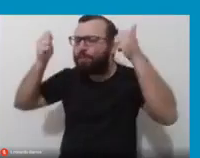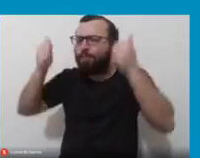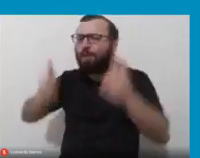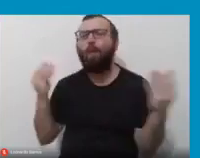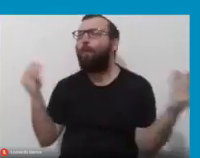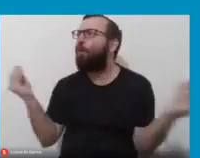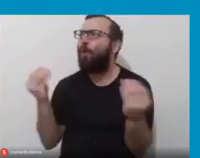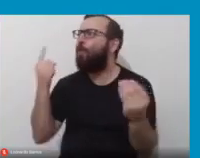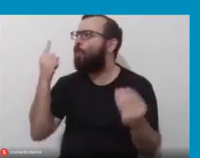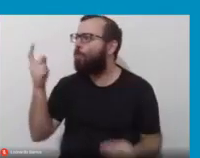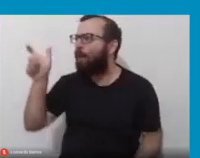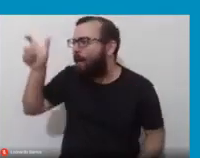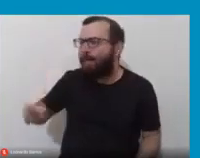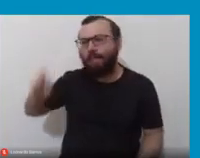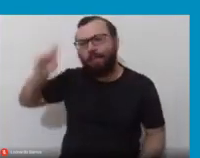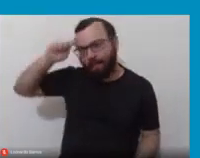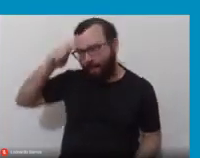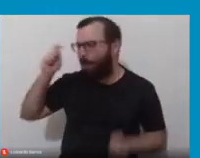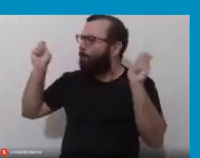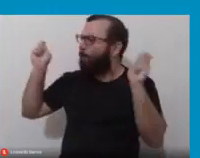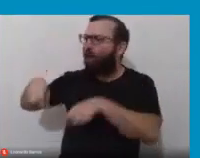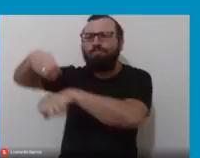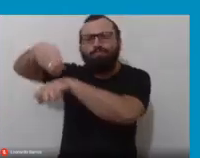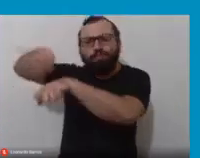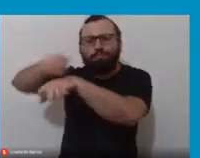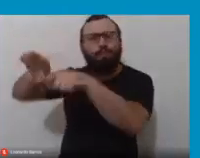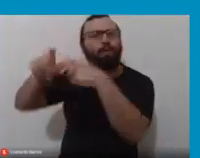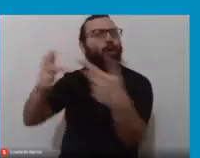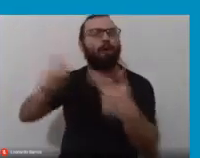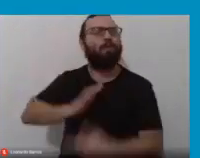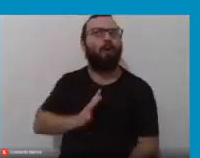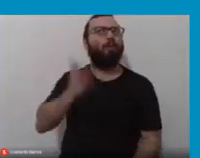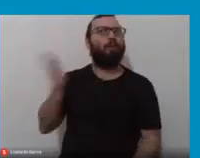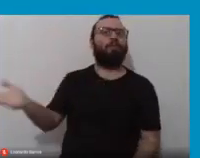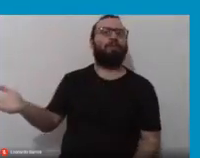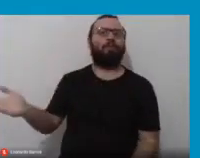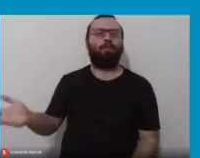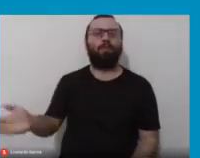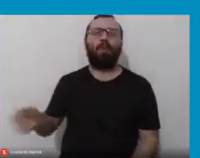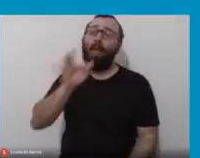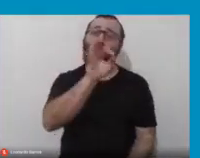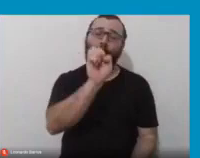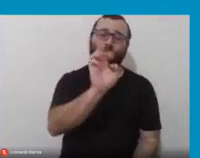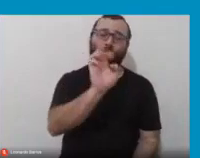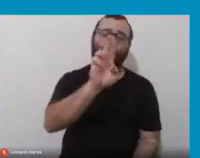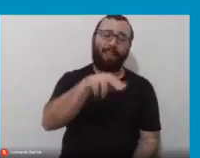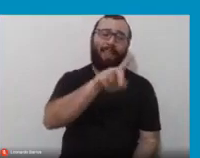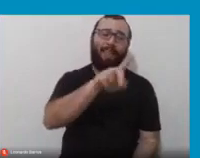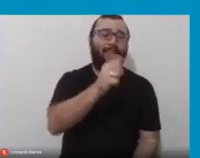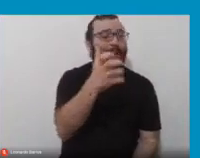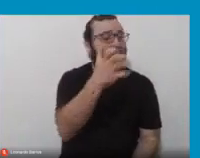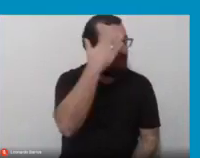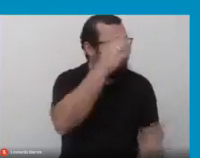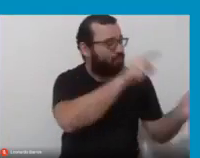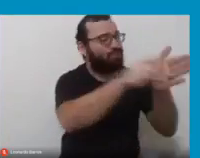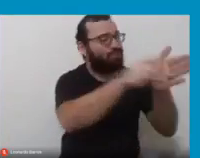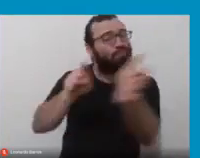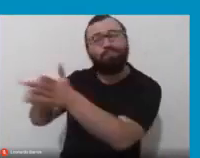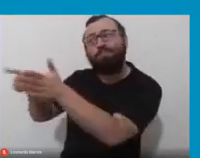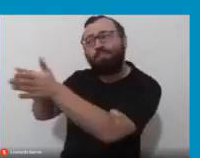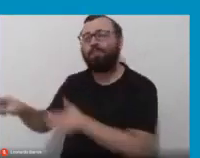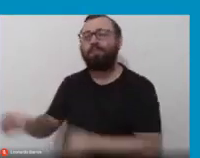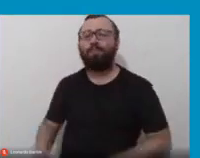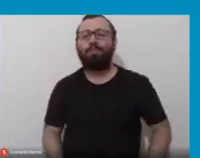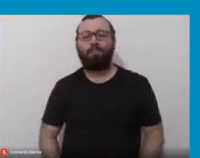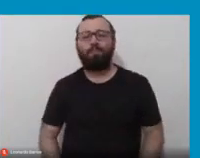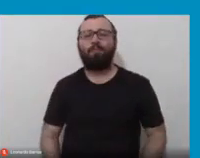um negro é capaz de falar tantas atrocidades, pergunta Fernanda para vocês. Já passo, então, a palavra para vocês, começando